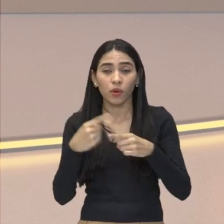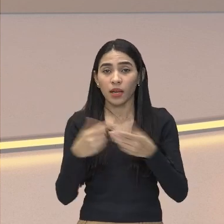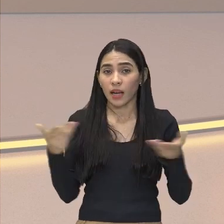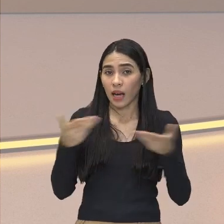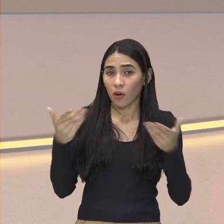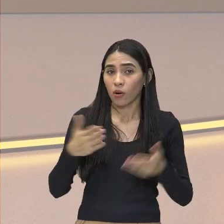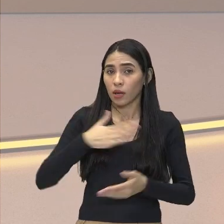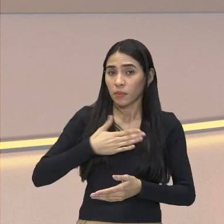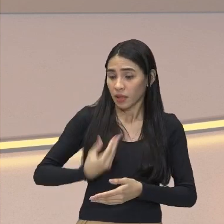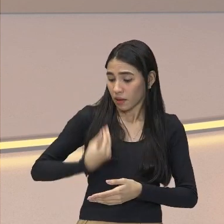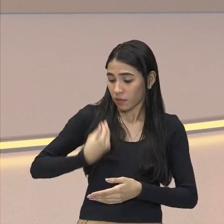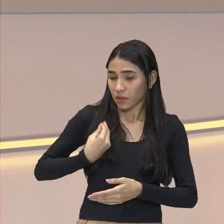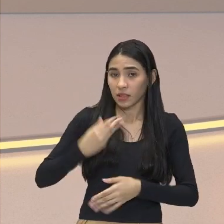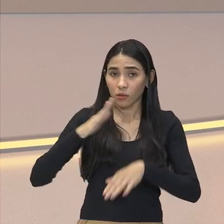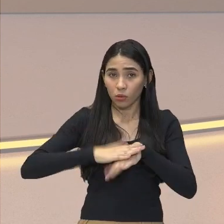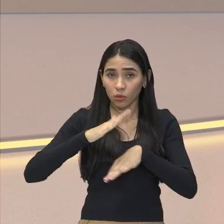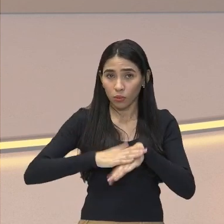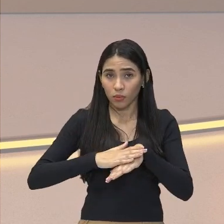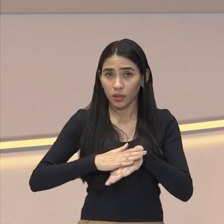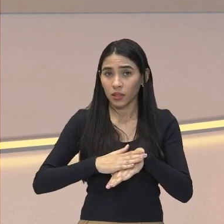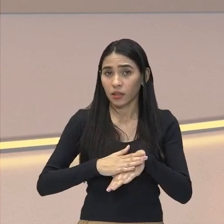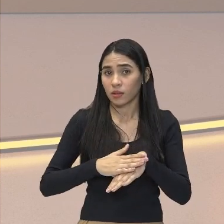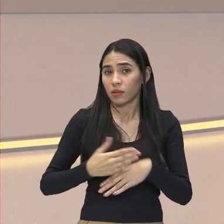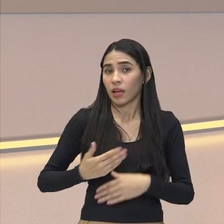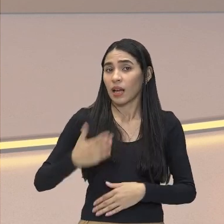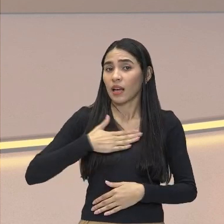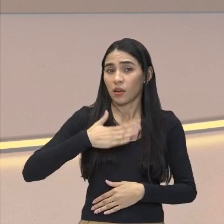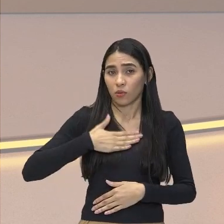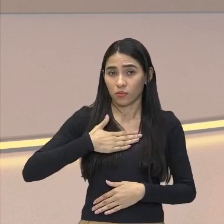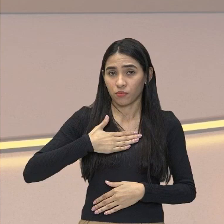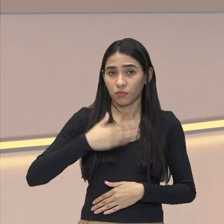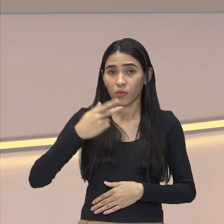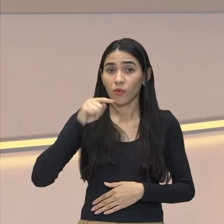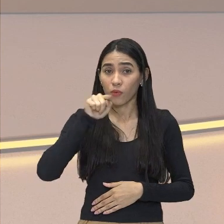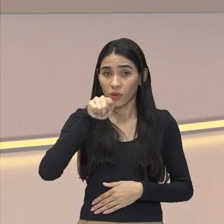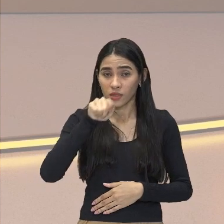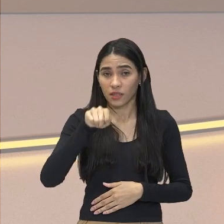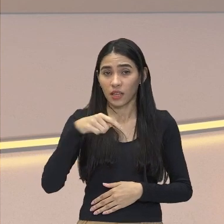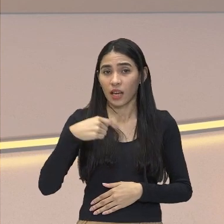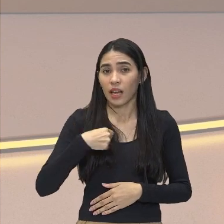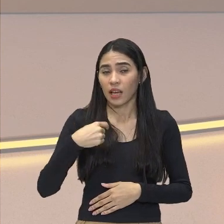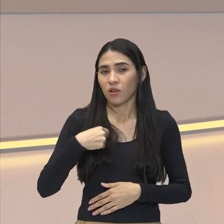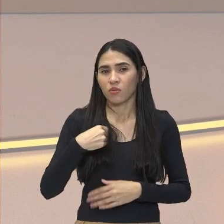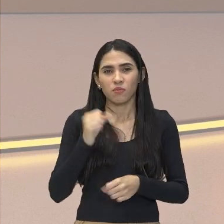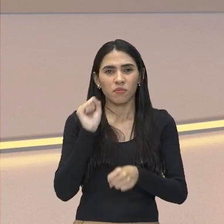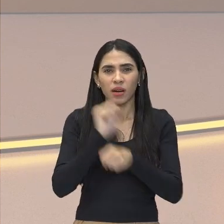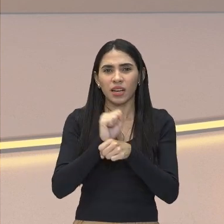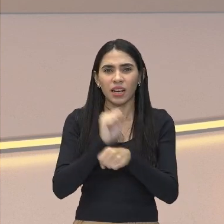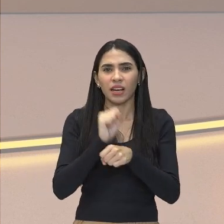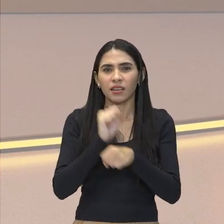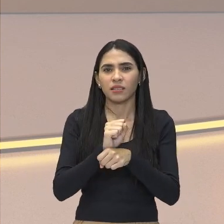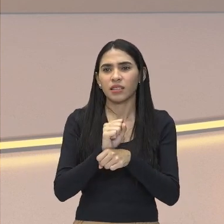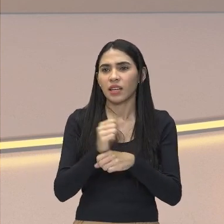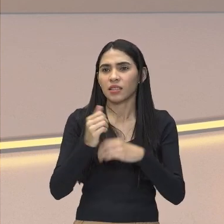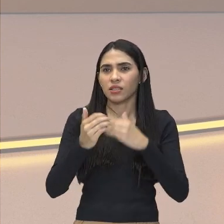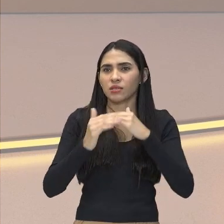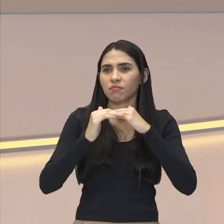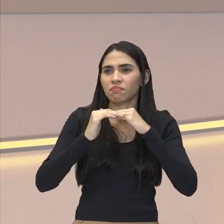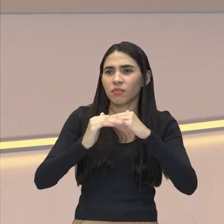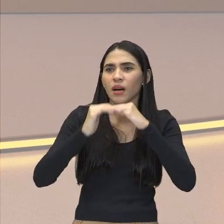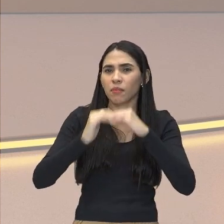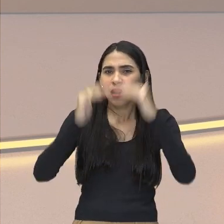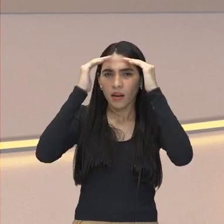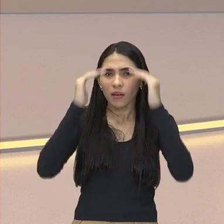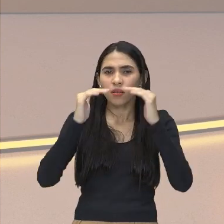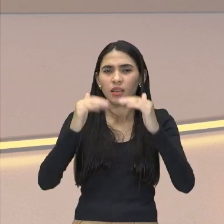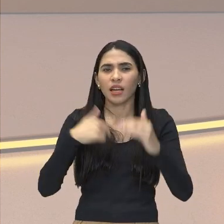da minha vida, quem vai tomar conta do meu existir, sou eu mesmo. Eu vou deixar de viver essa existência inautêntica. Eu estou